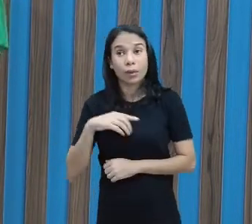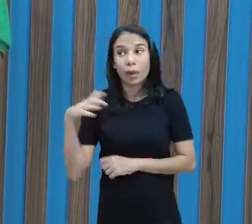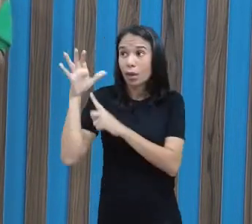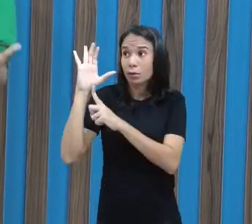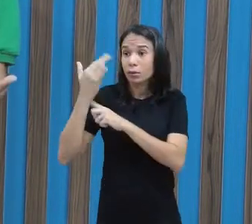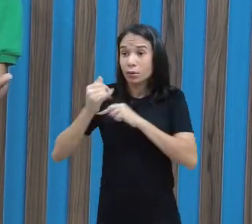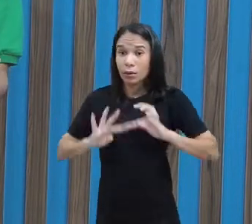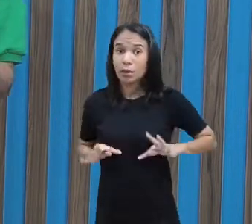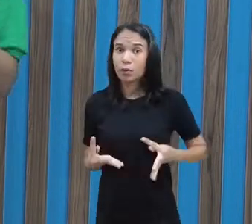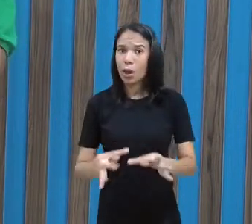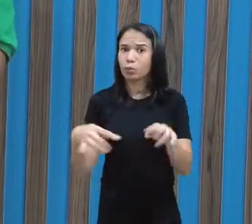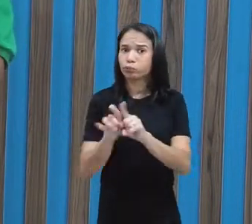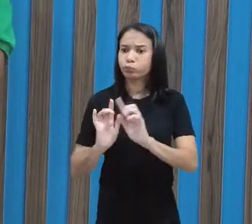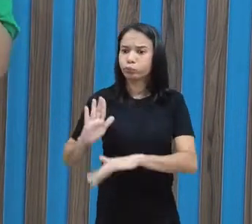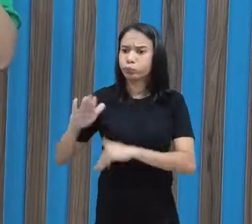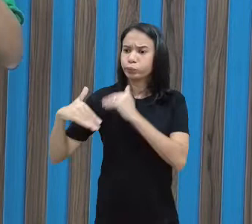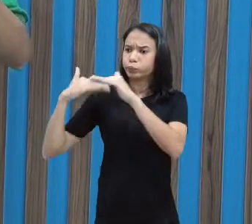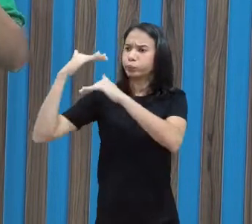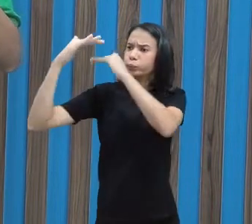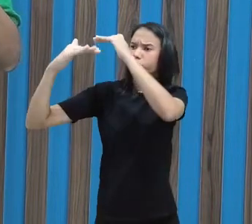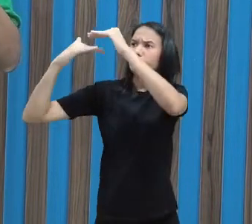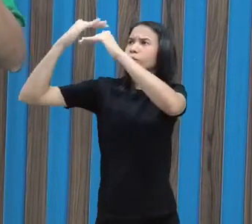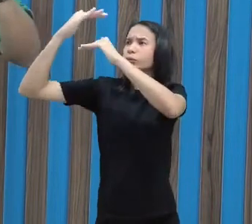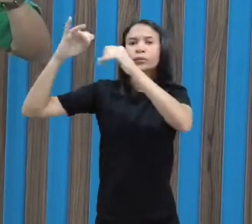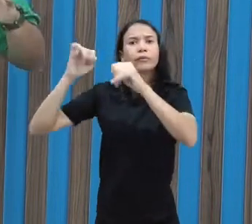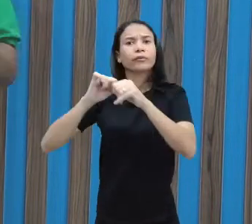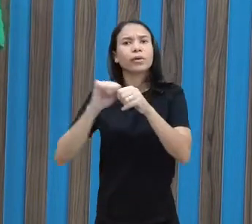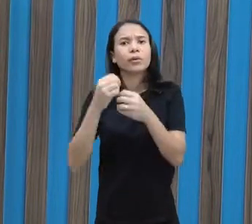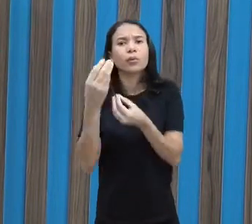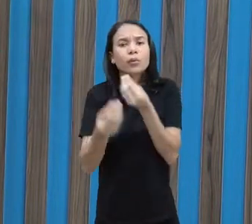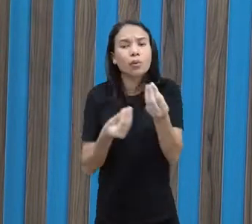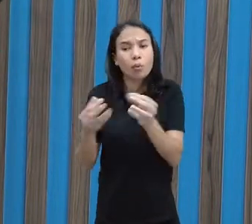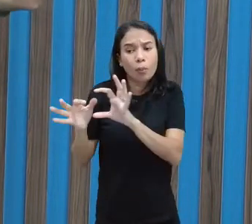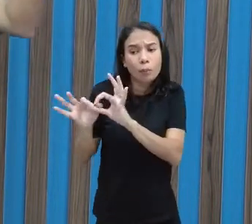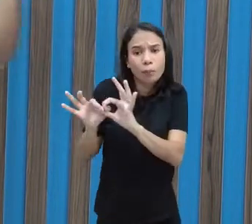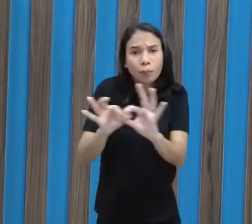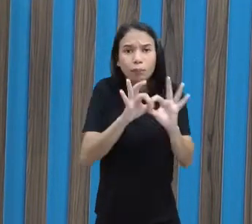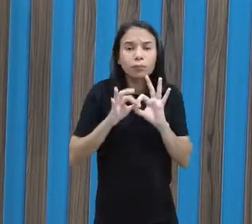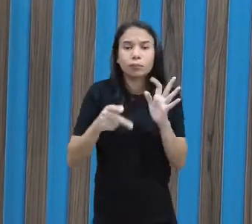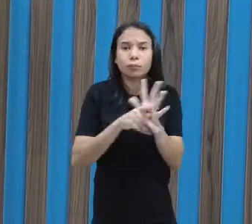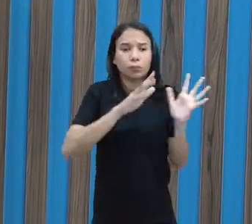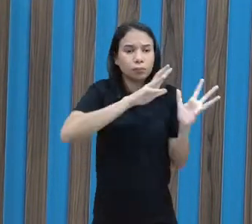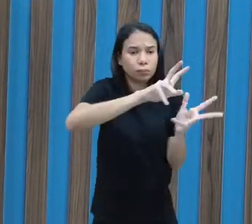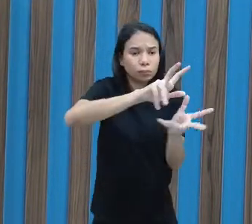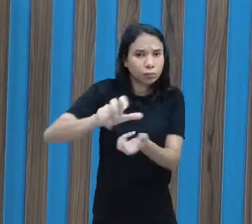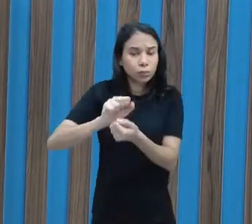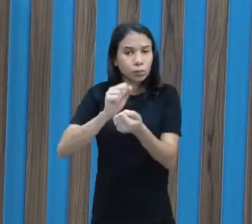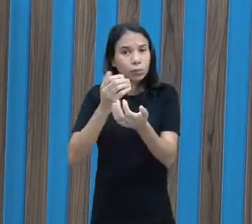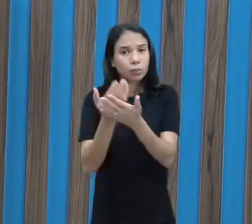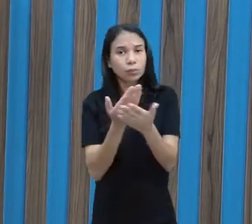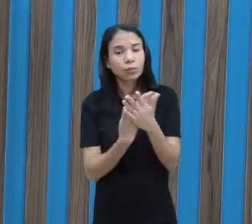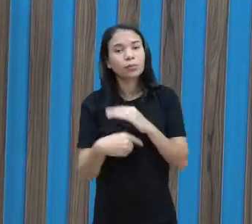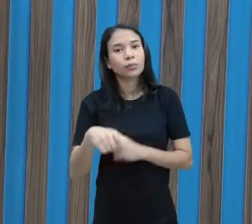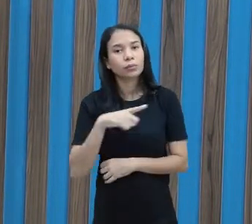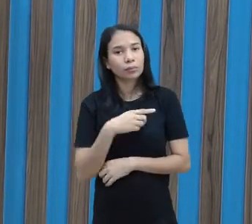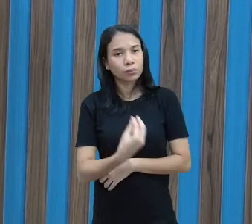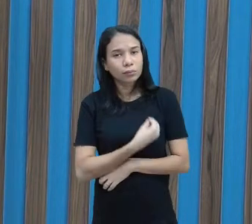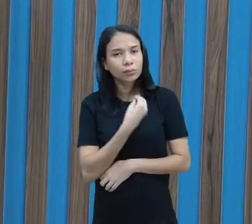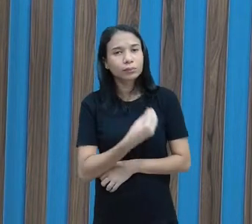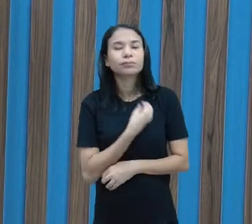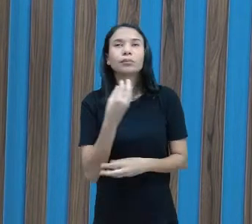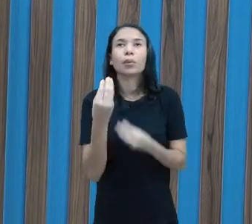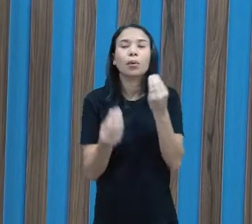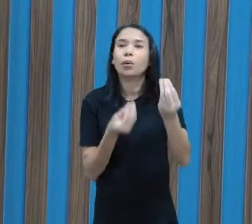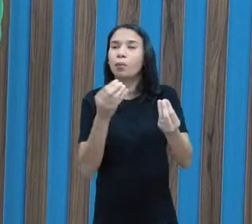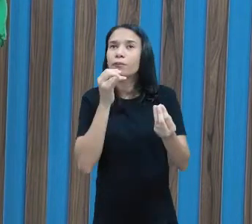avanço tecnológico, que foi feito de forma conjunta no mundo, né, os estudos, quando a